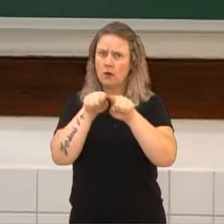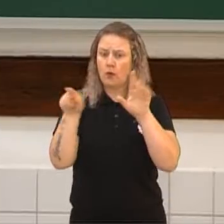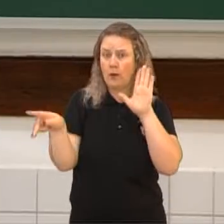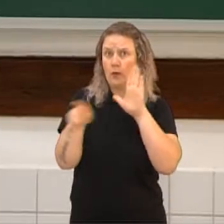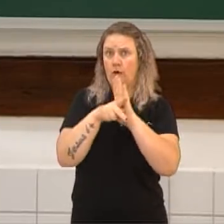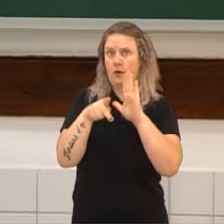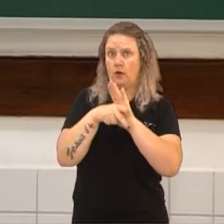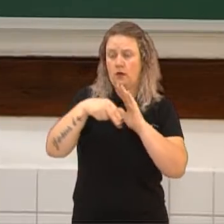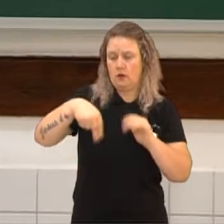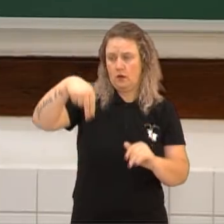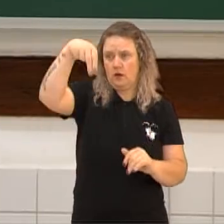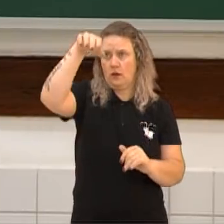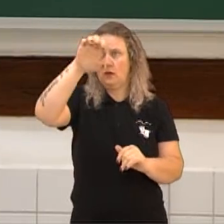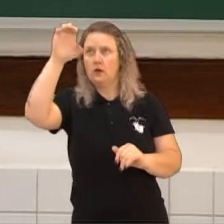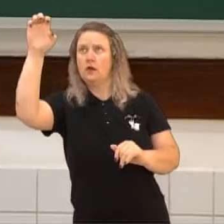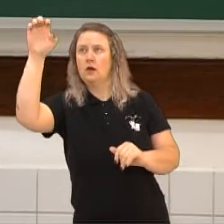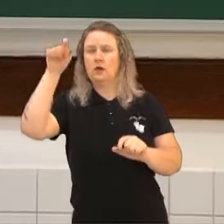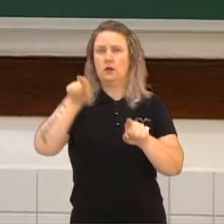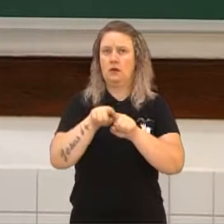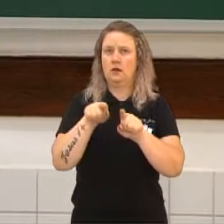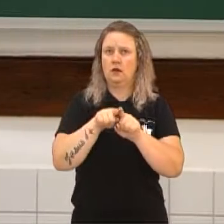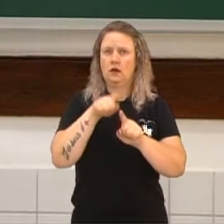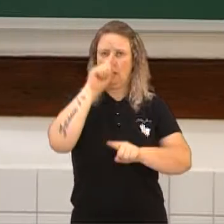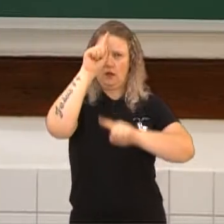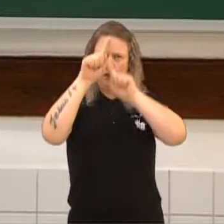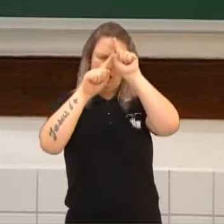nordestina, que alguns artistas tiveram essa ideia lá em